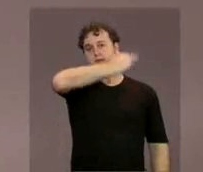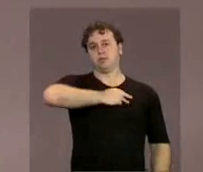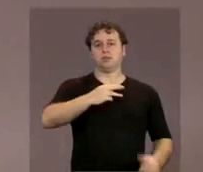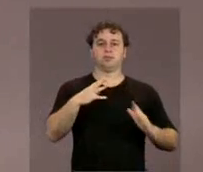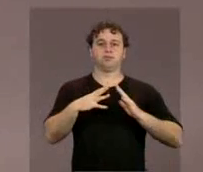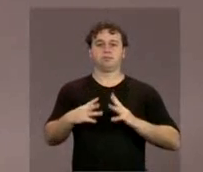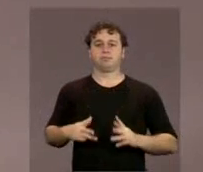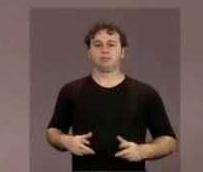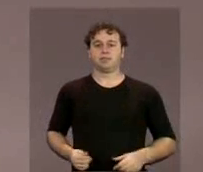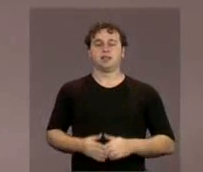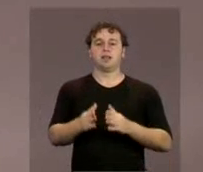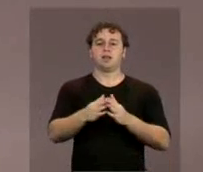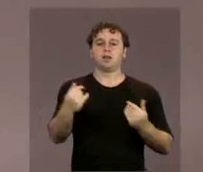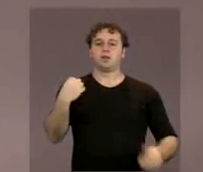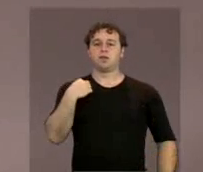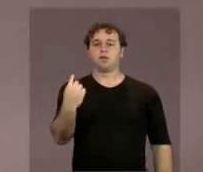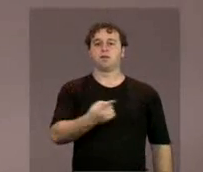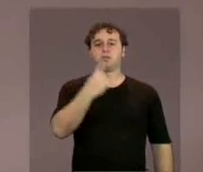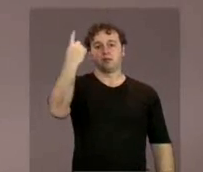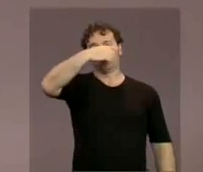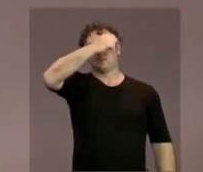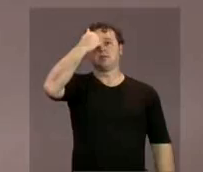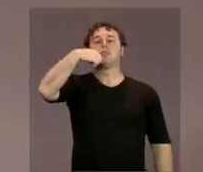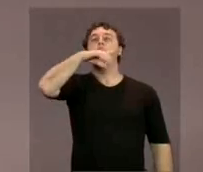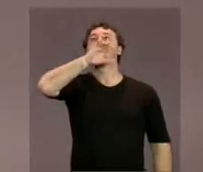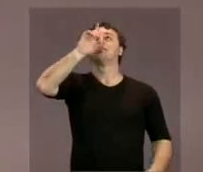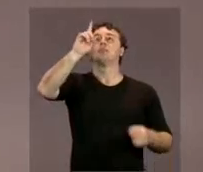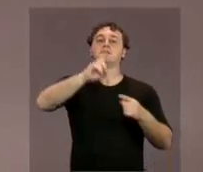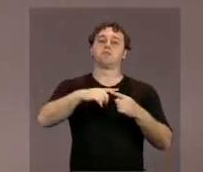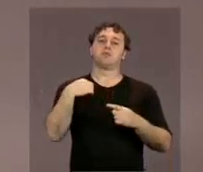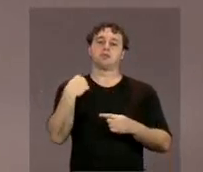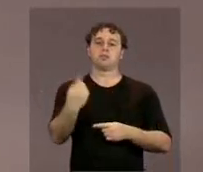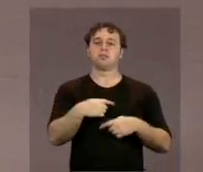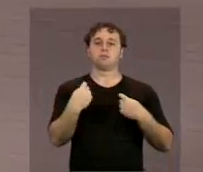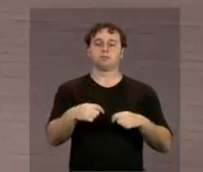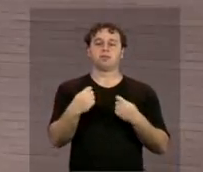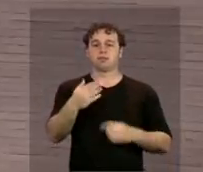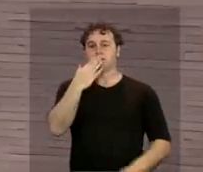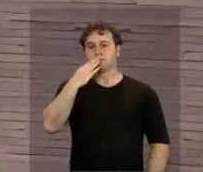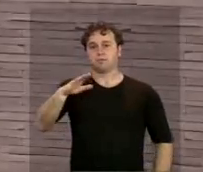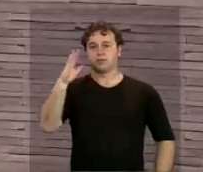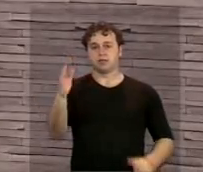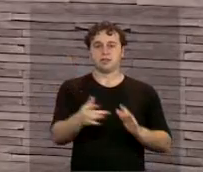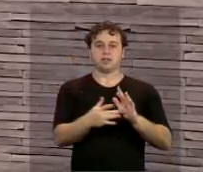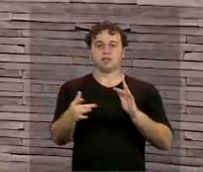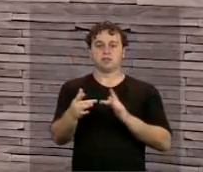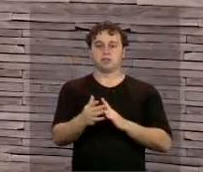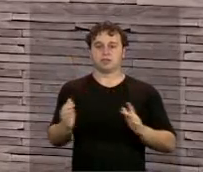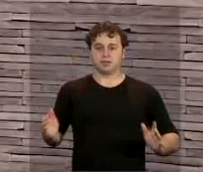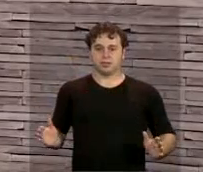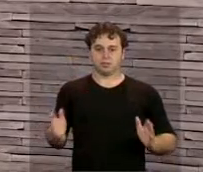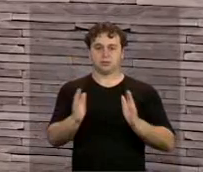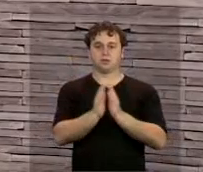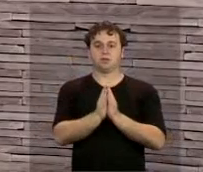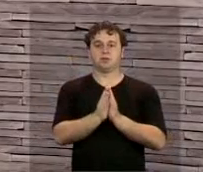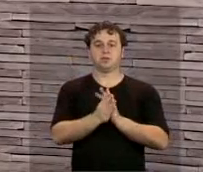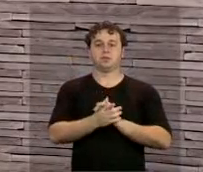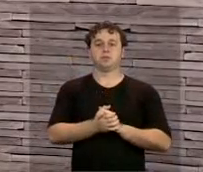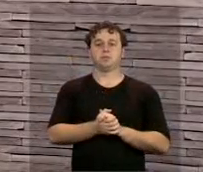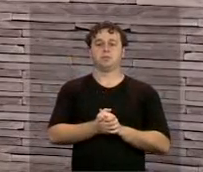doce sempre Virgem Maria, rogai por nós, Santa Mãe de Deus, para que sejamos dignos das promessas de